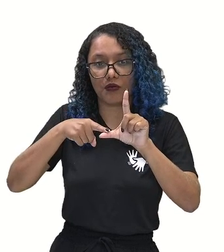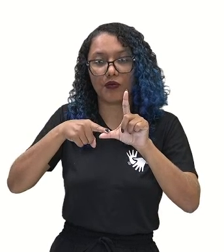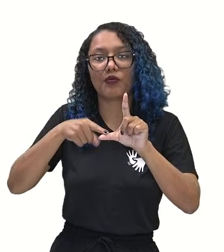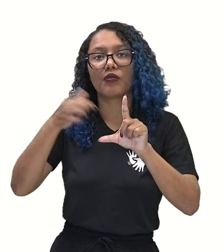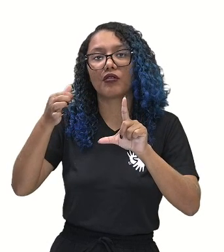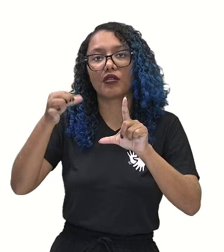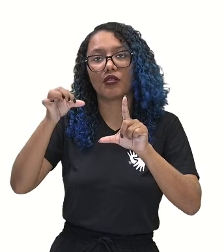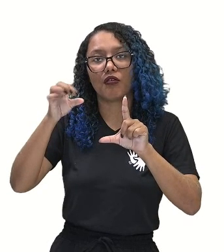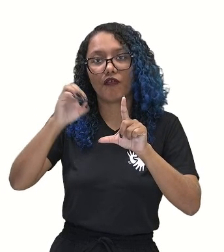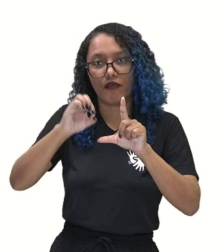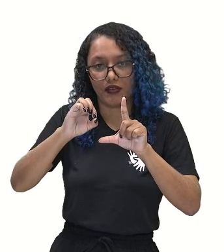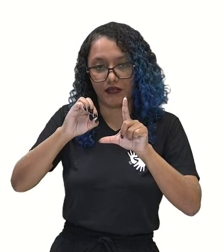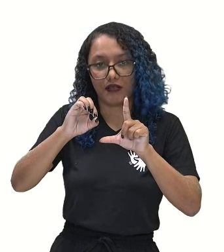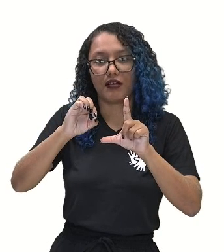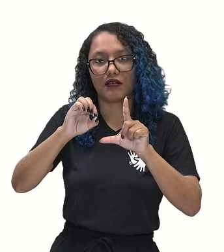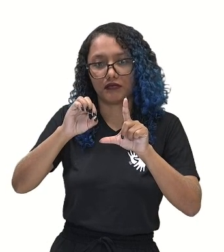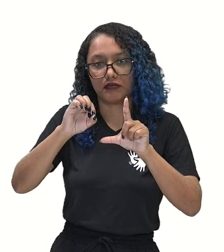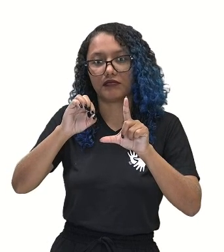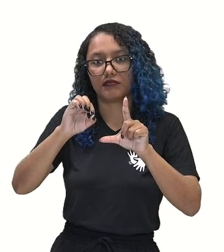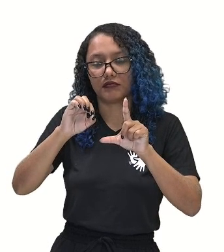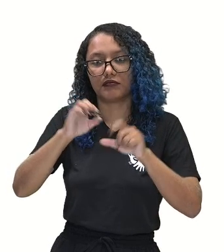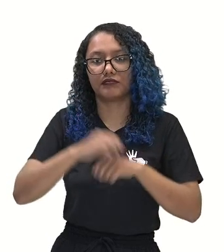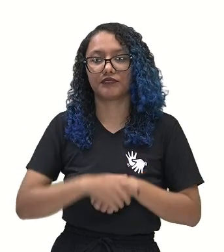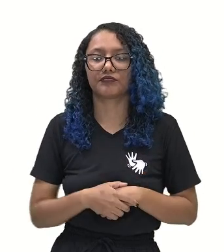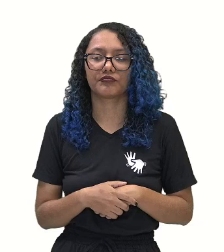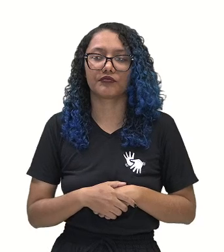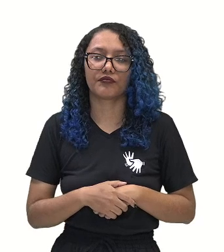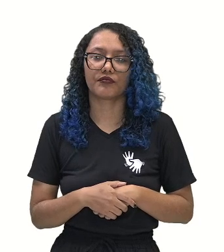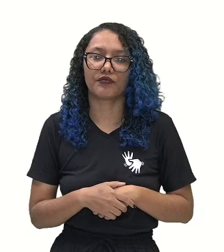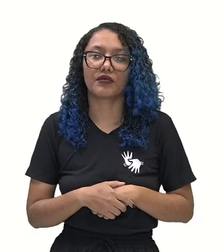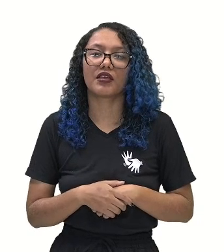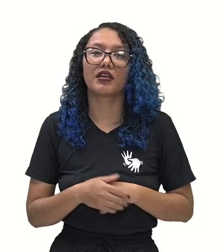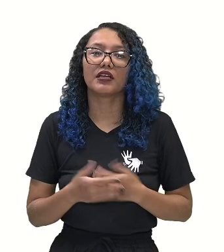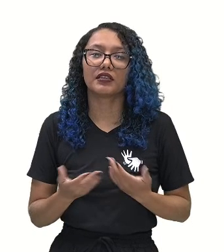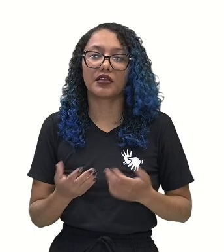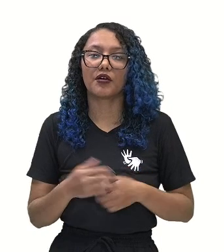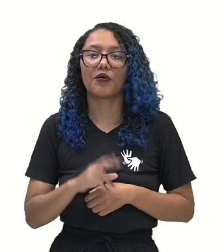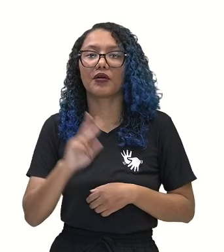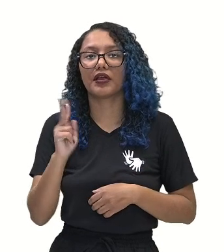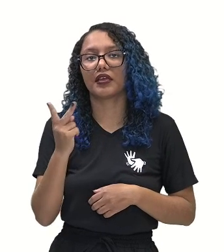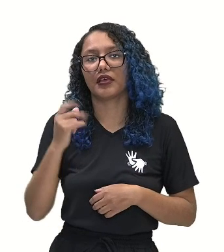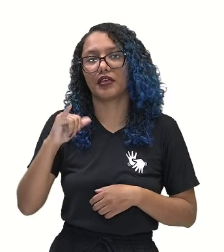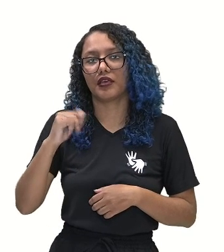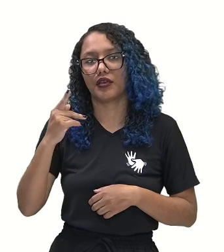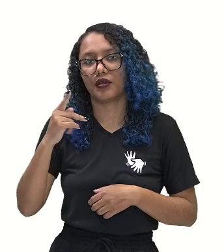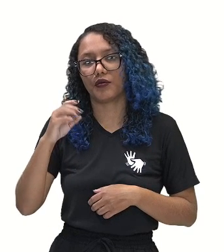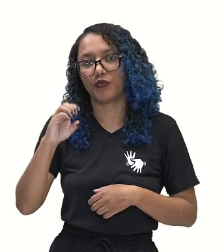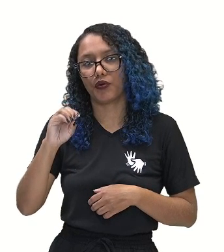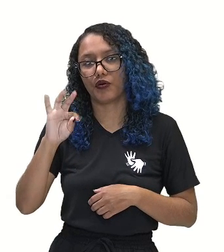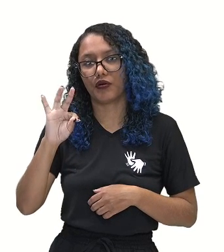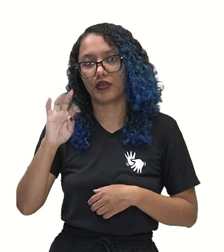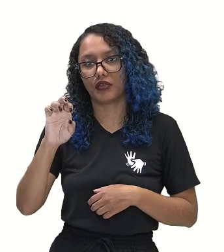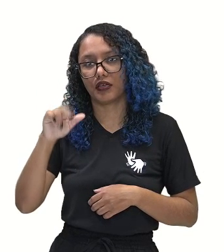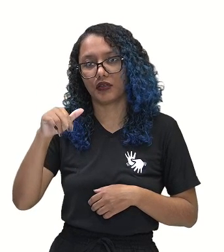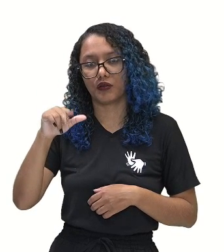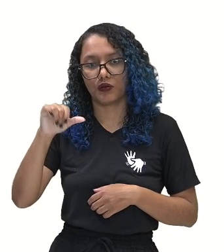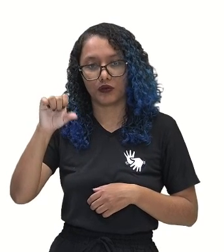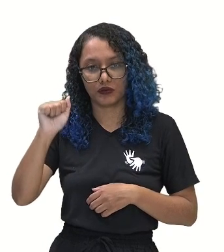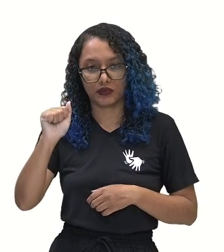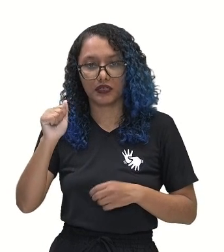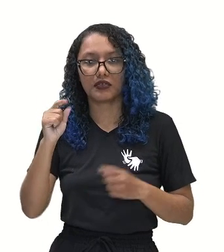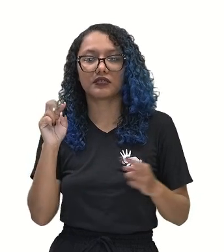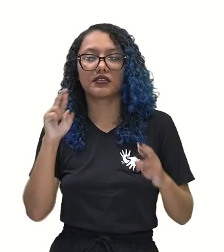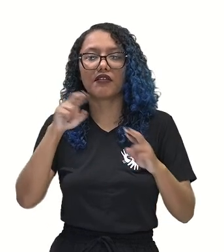a nossa hipotenusa, ela vale D, que é justamente a distância entre esses dois